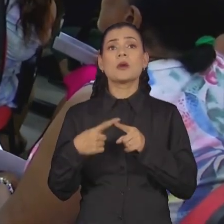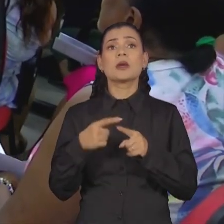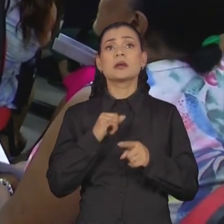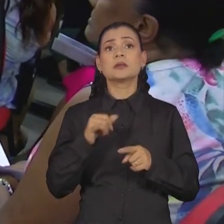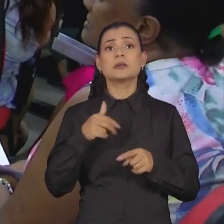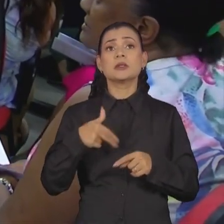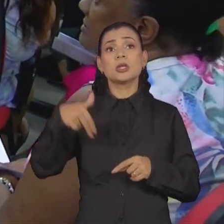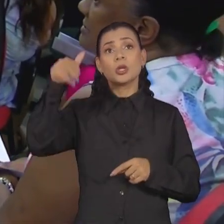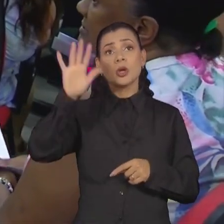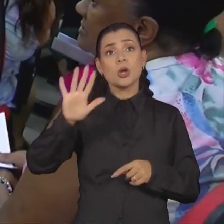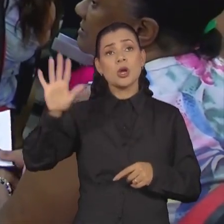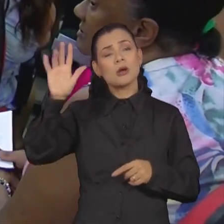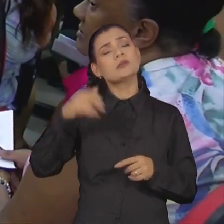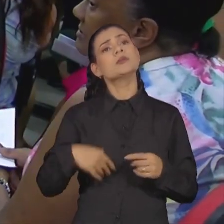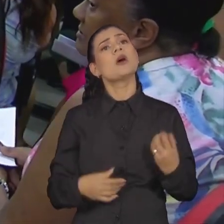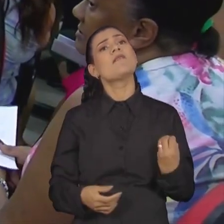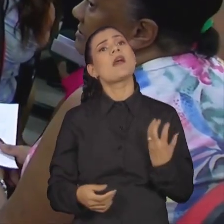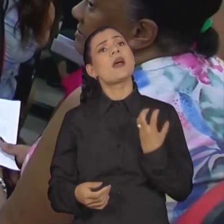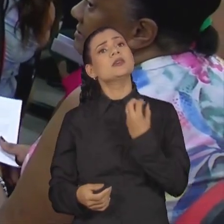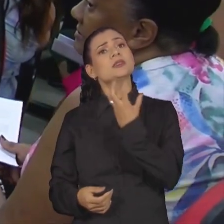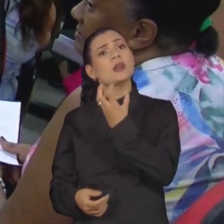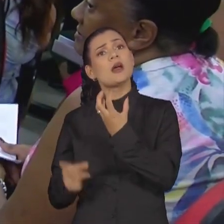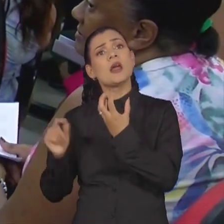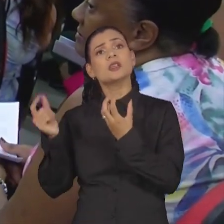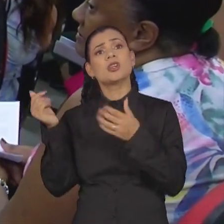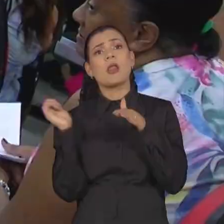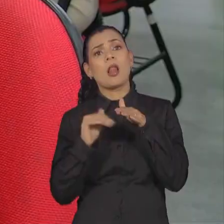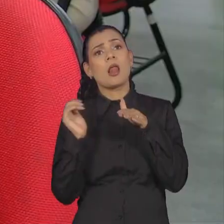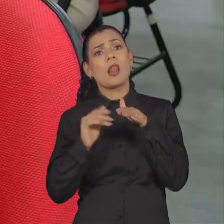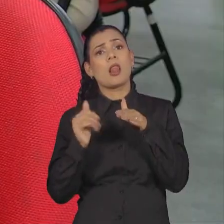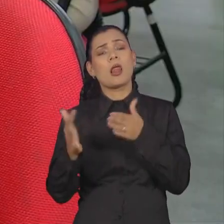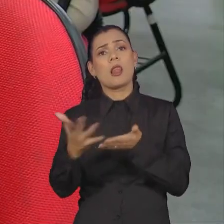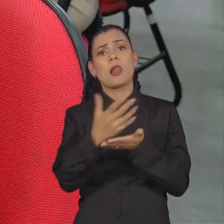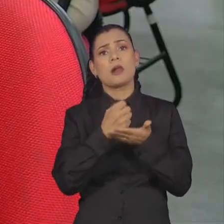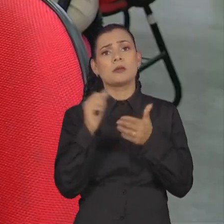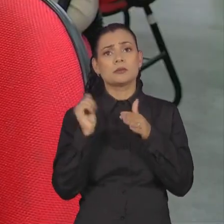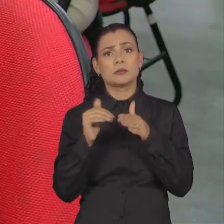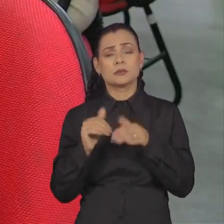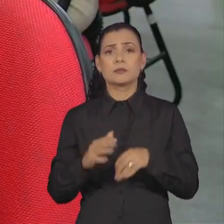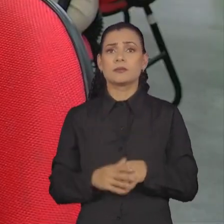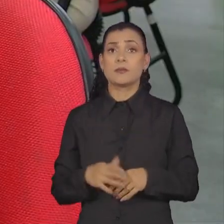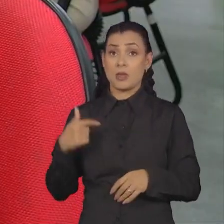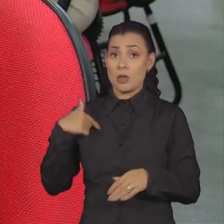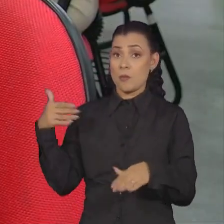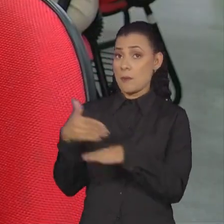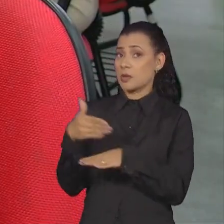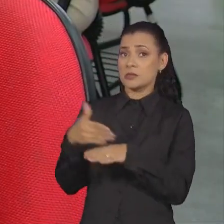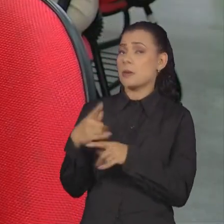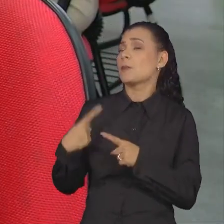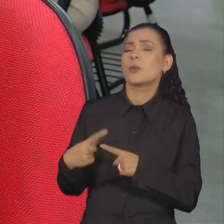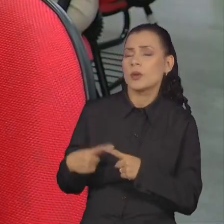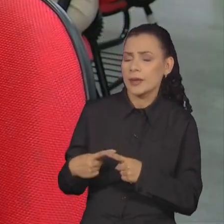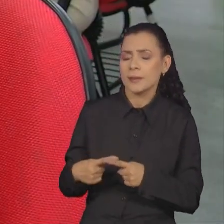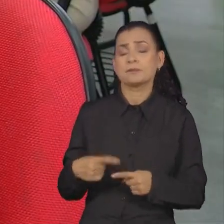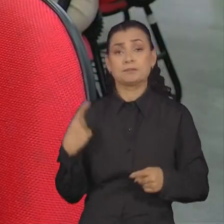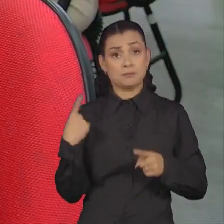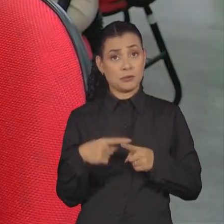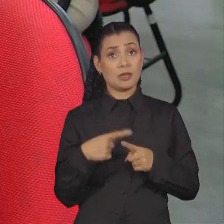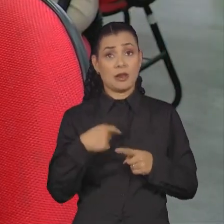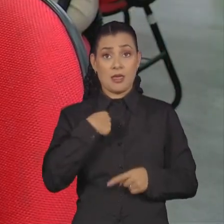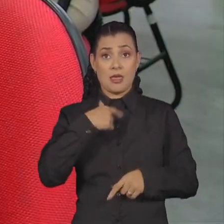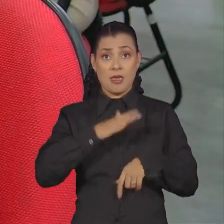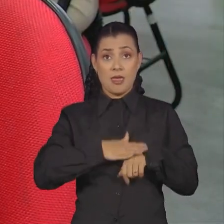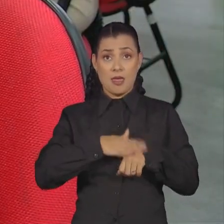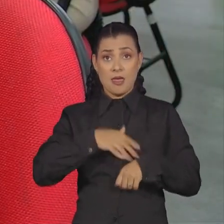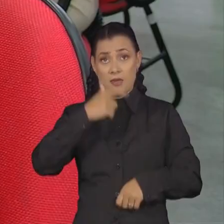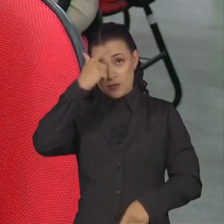o norte é estar ajuntando dinheiro. O que fez eu participar desse curso é porque eu sou